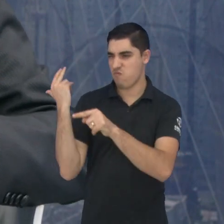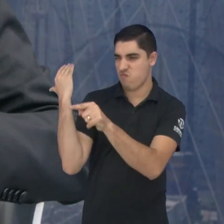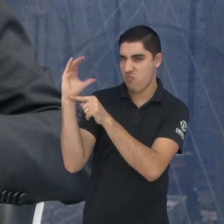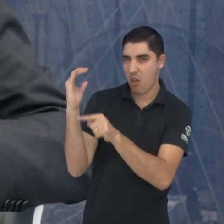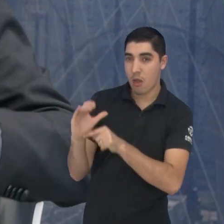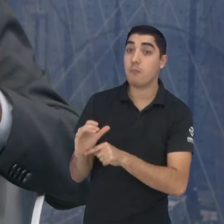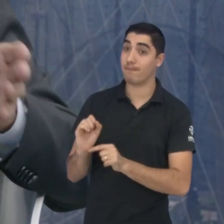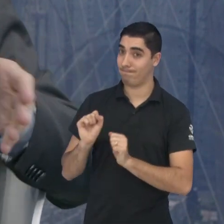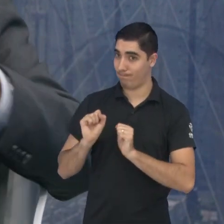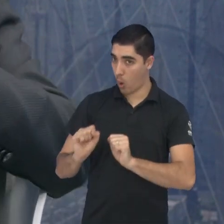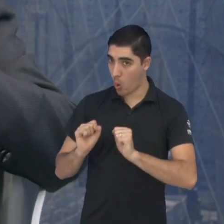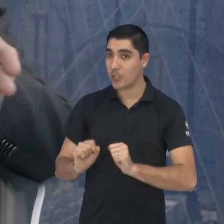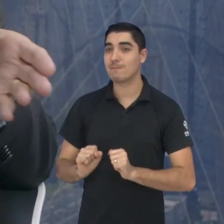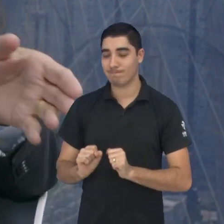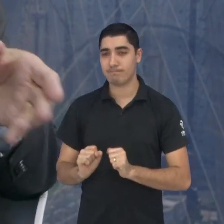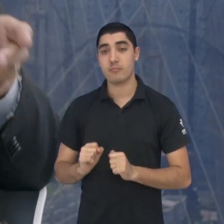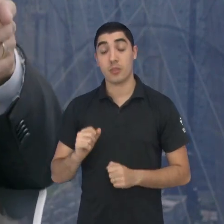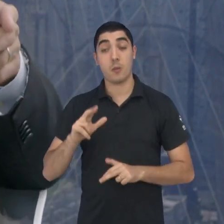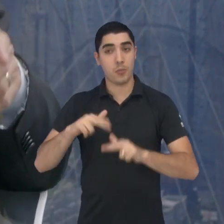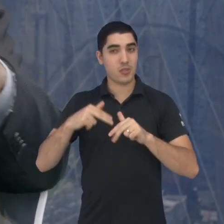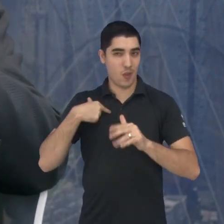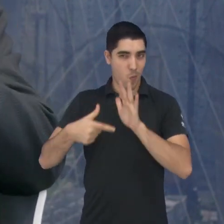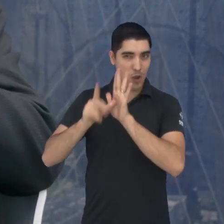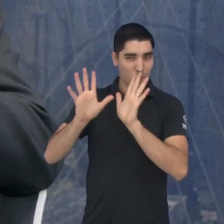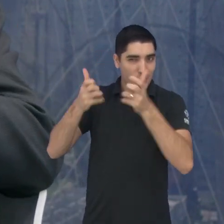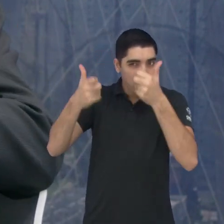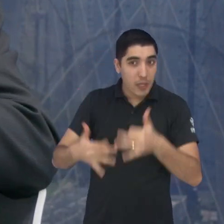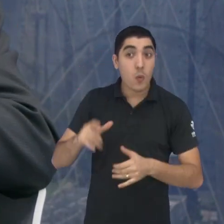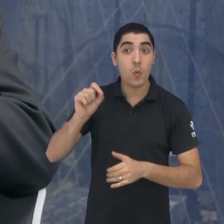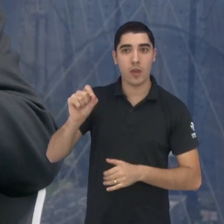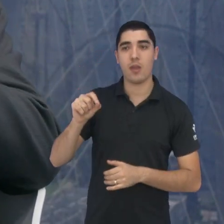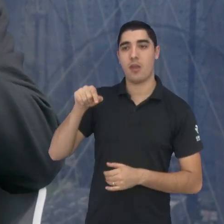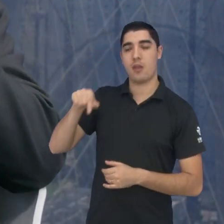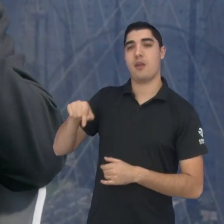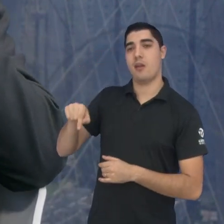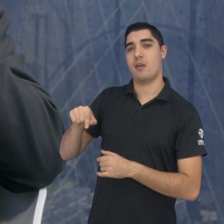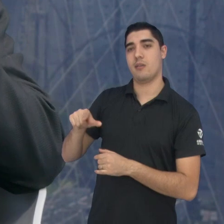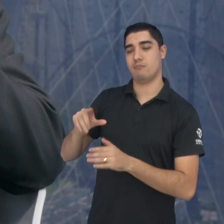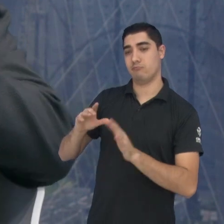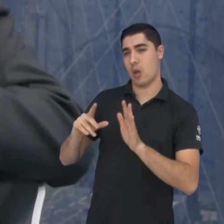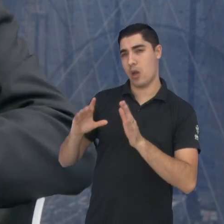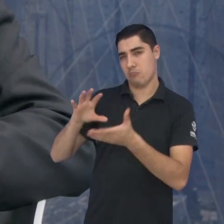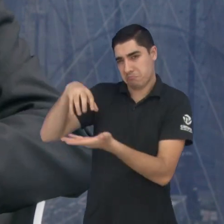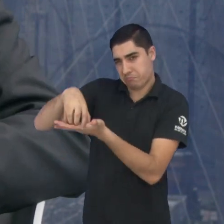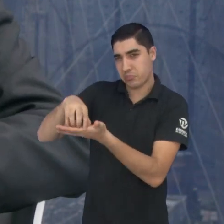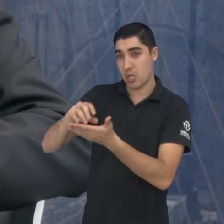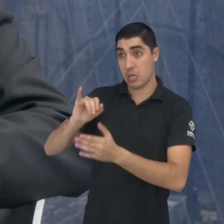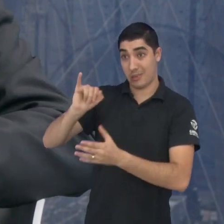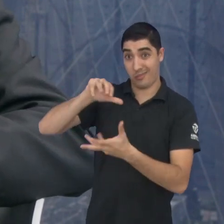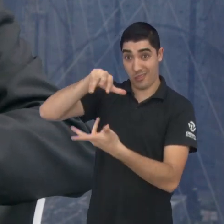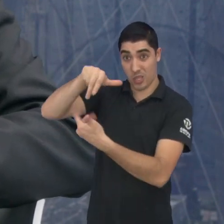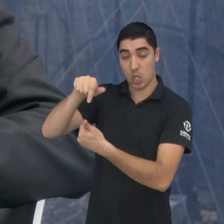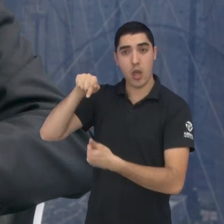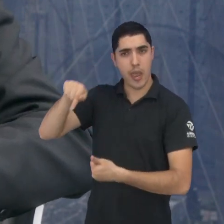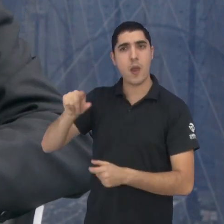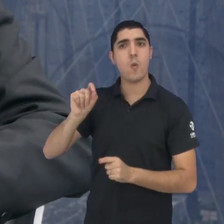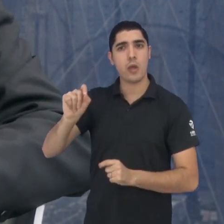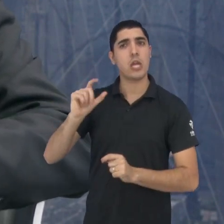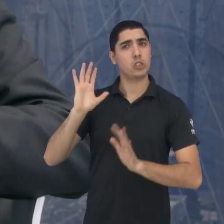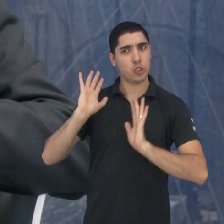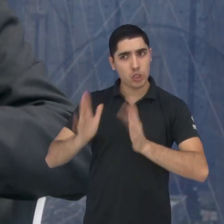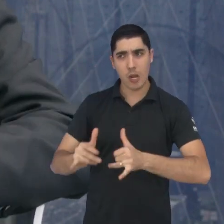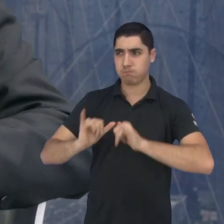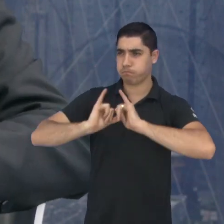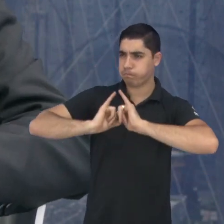mencionado, organizações internacionais como a Save the Children têm feito campanhas há muitos